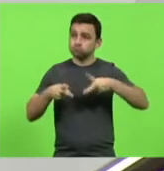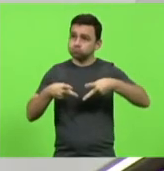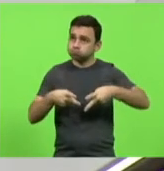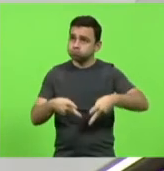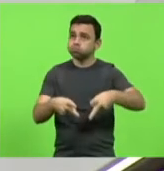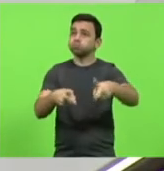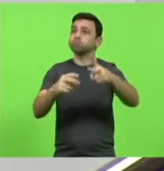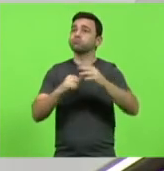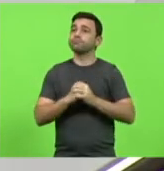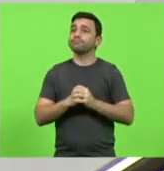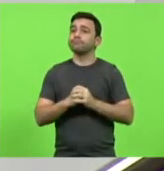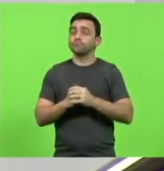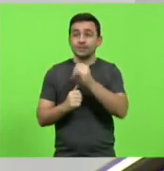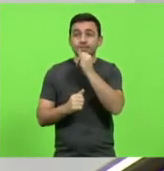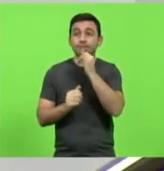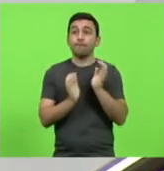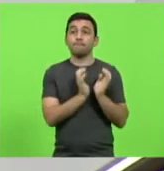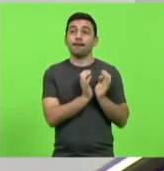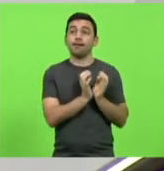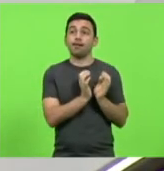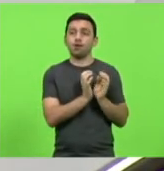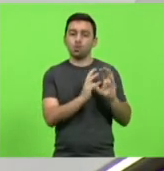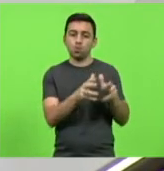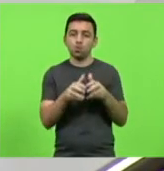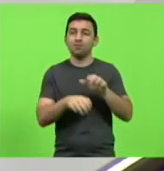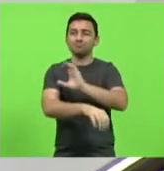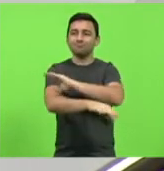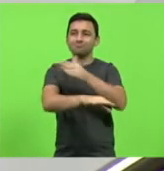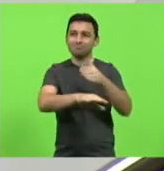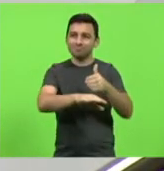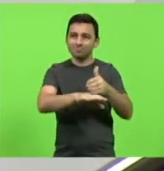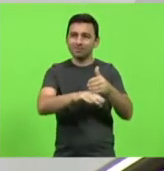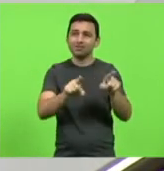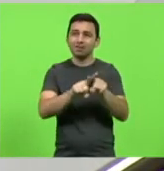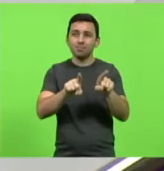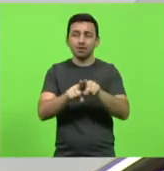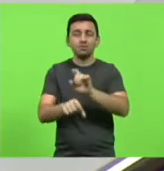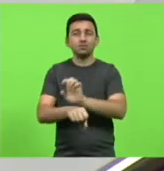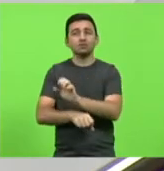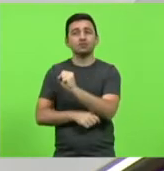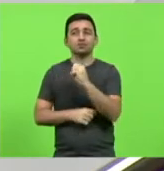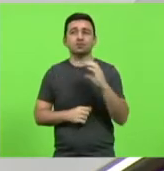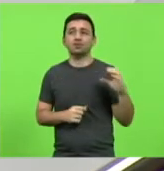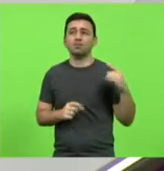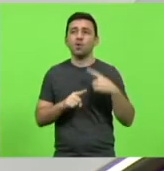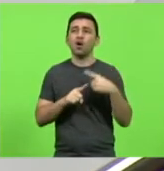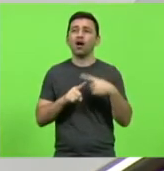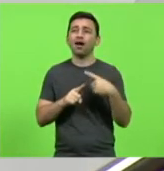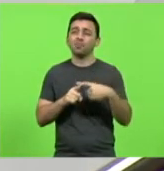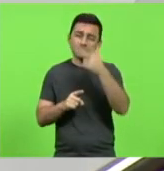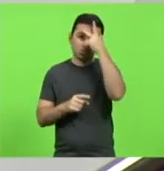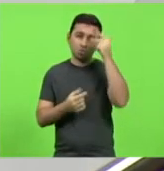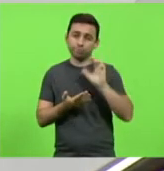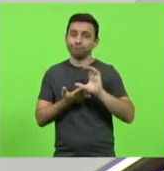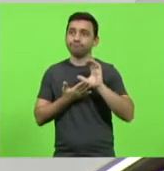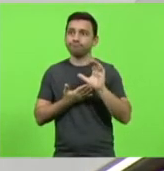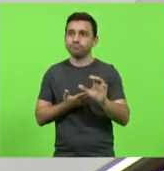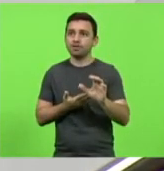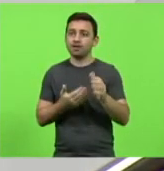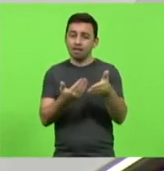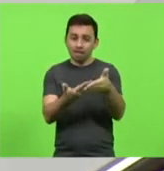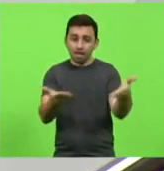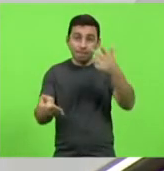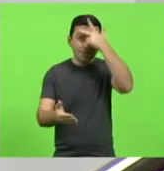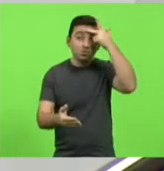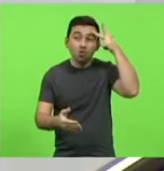por exemplo, nas APAES da Serra Catarinense e também do Estado, porque quem é beneficiado são as